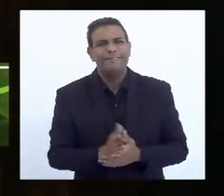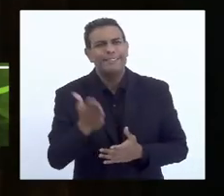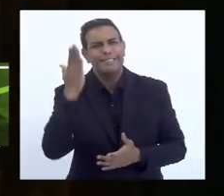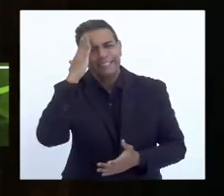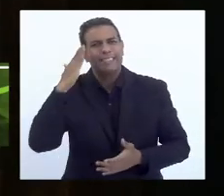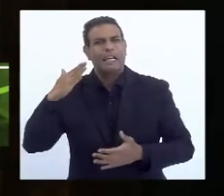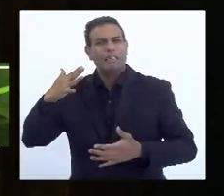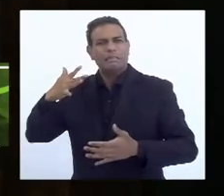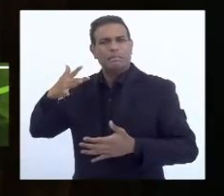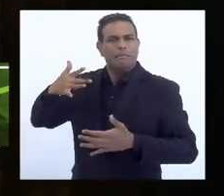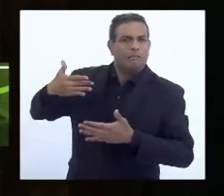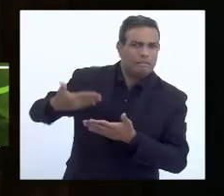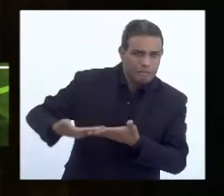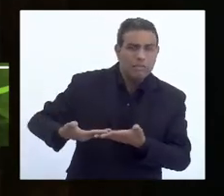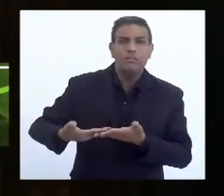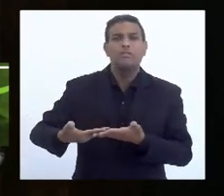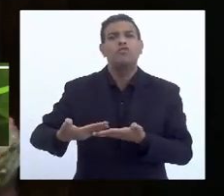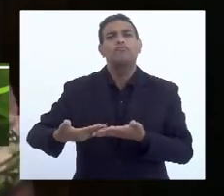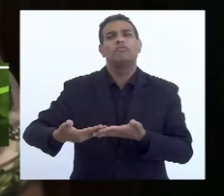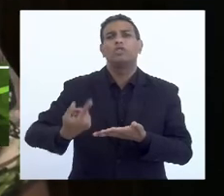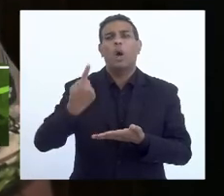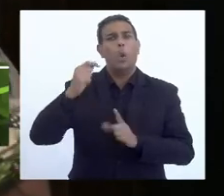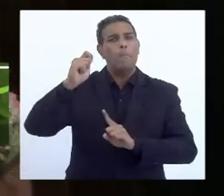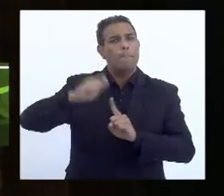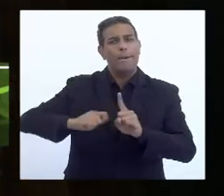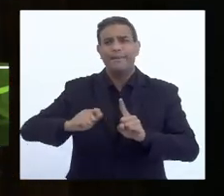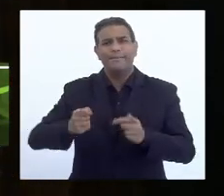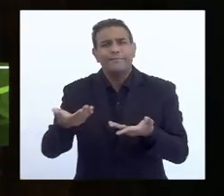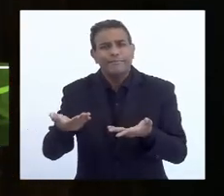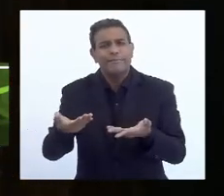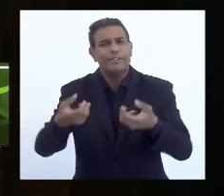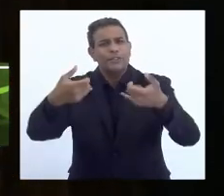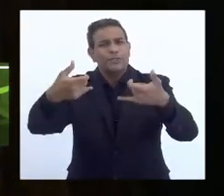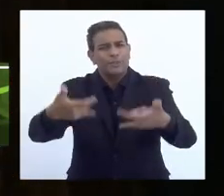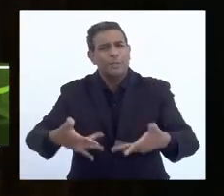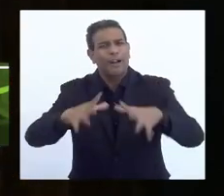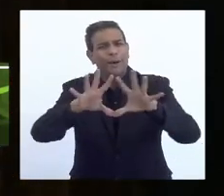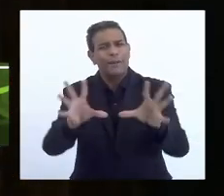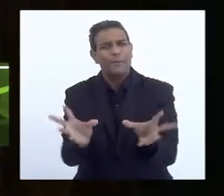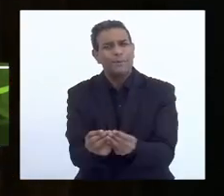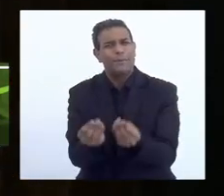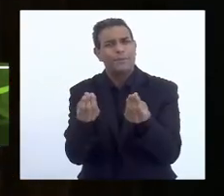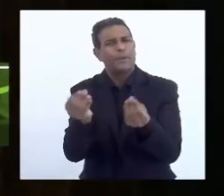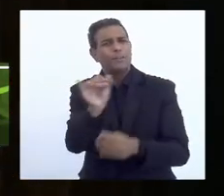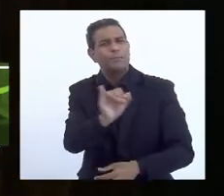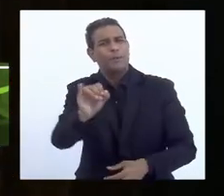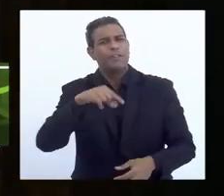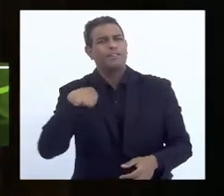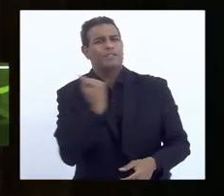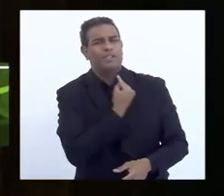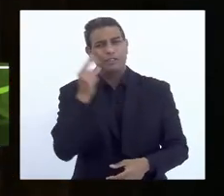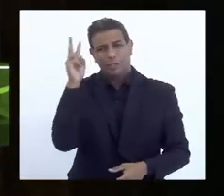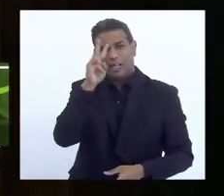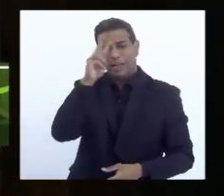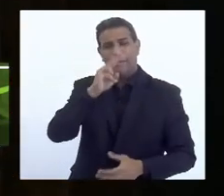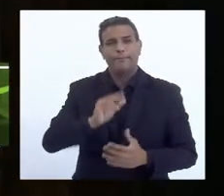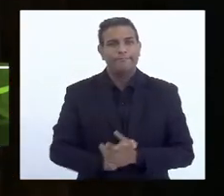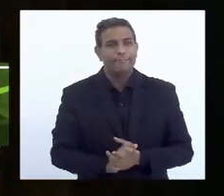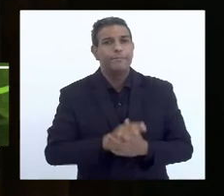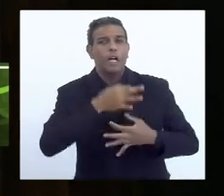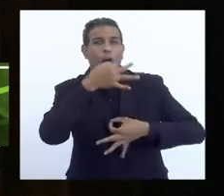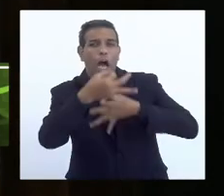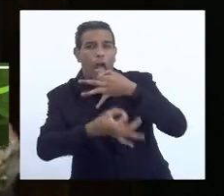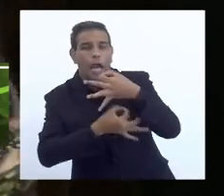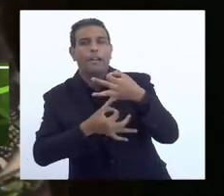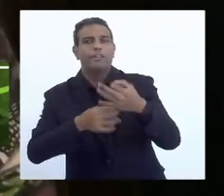ataques que ela sofreu há pouco mais de um mês. Queria que falar sobre isso, porque é importante lembrar que quando vão criticar as